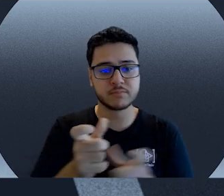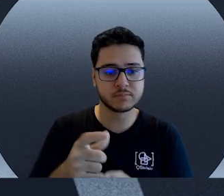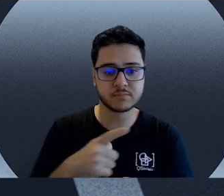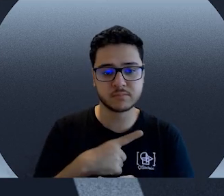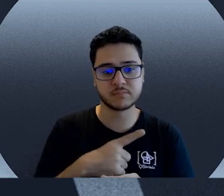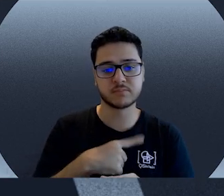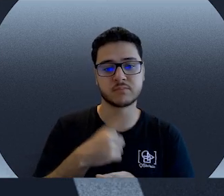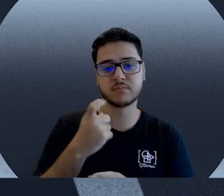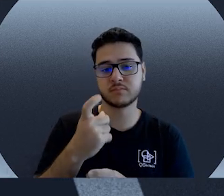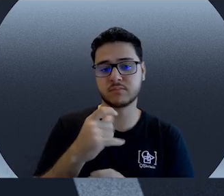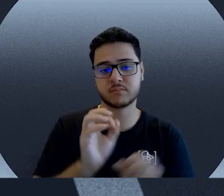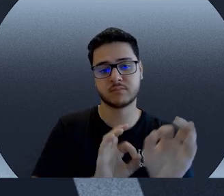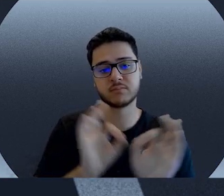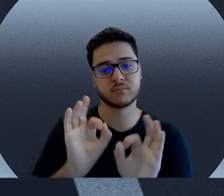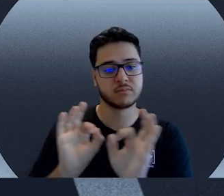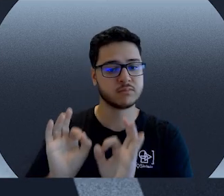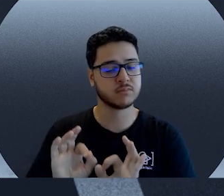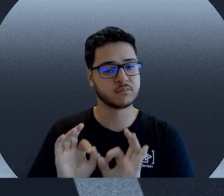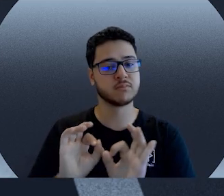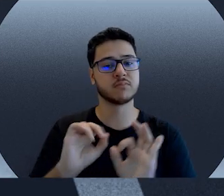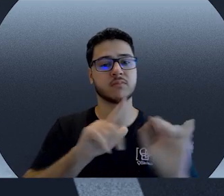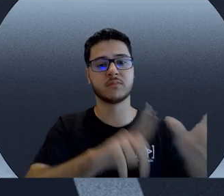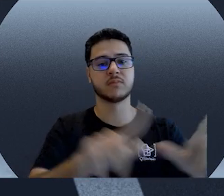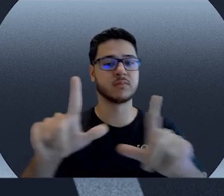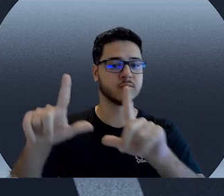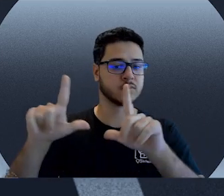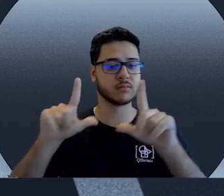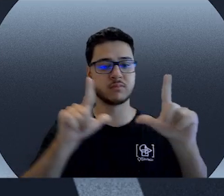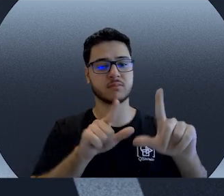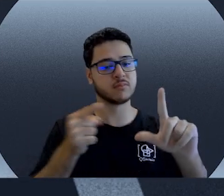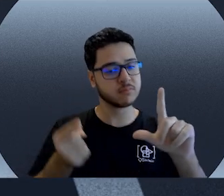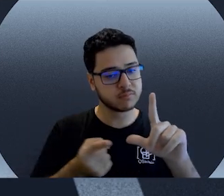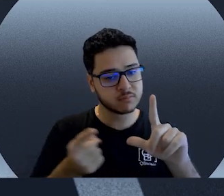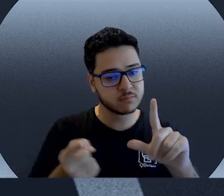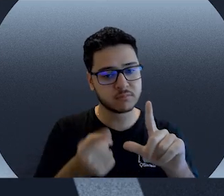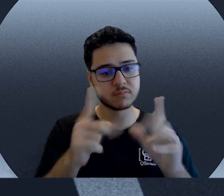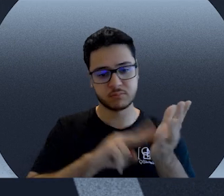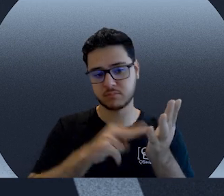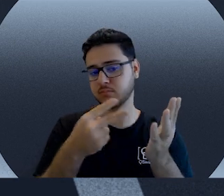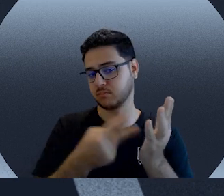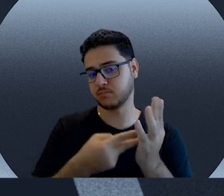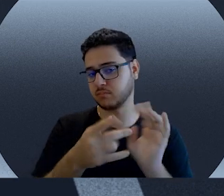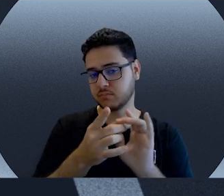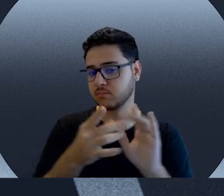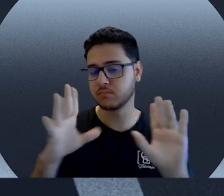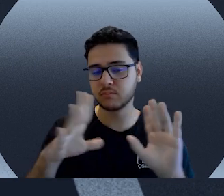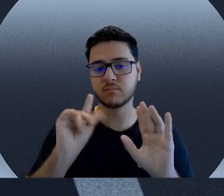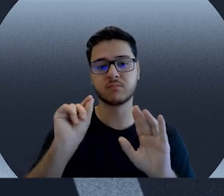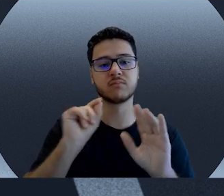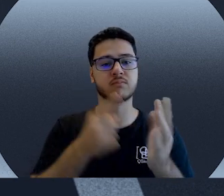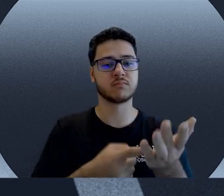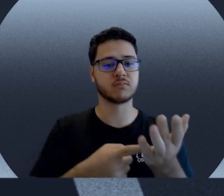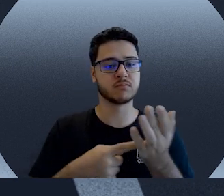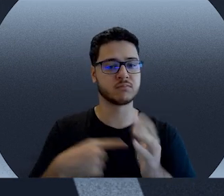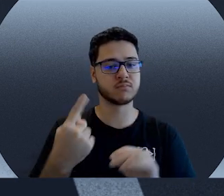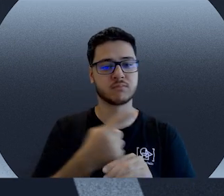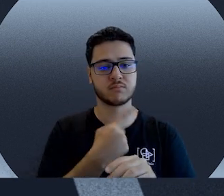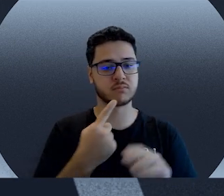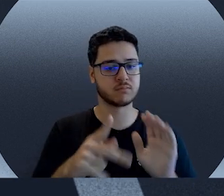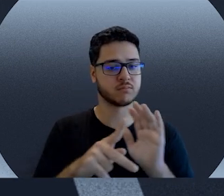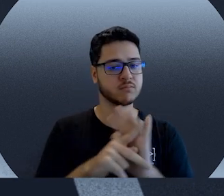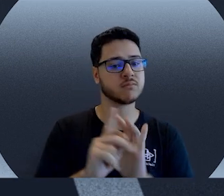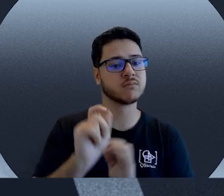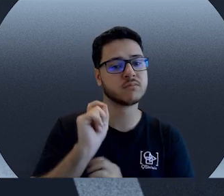uma série que é chamada Espelhos Infinitos, assim, em tradução livre, aonde ela convida a gente,